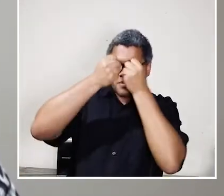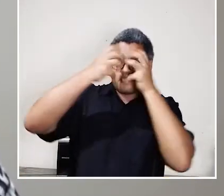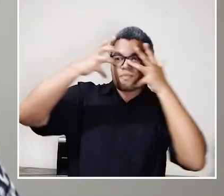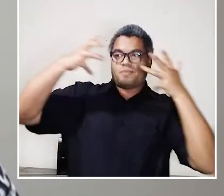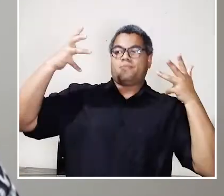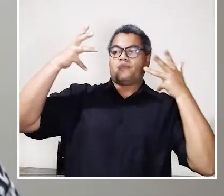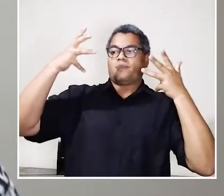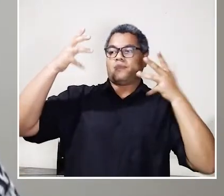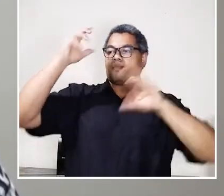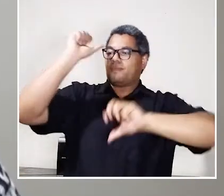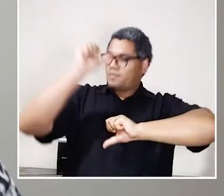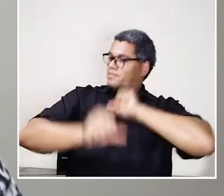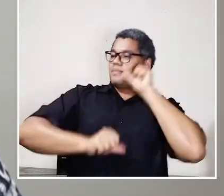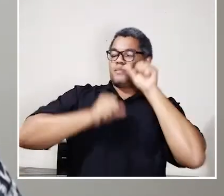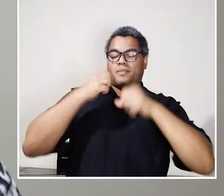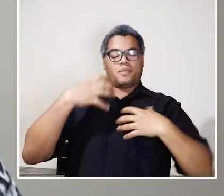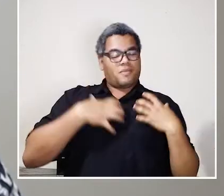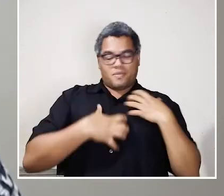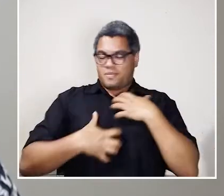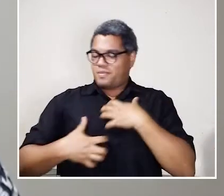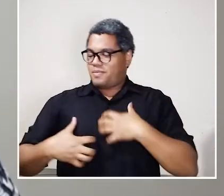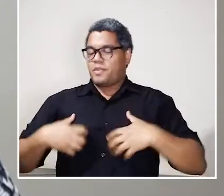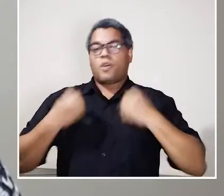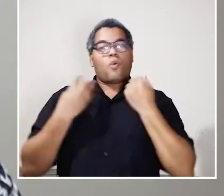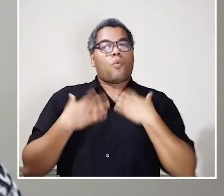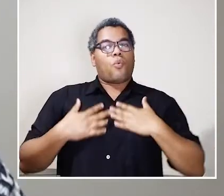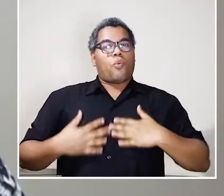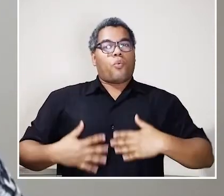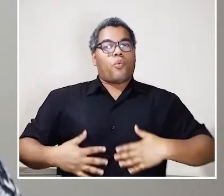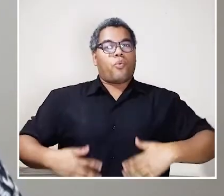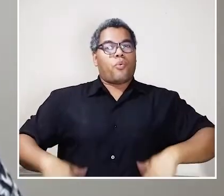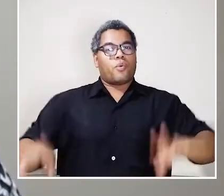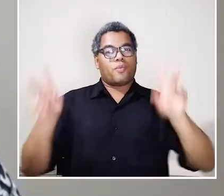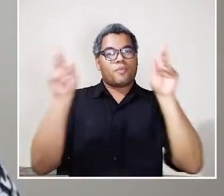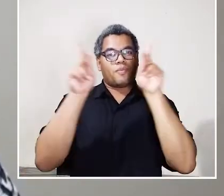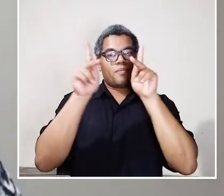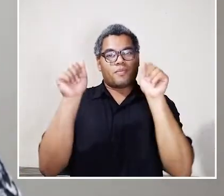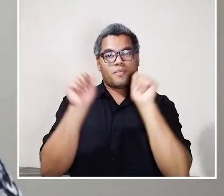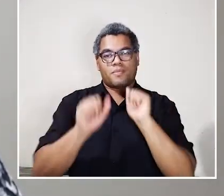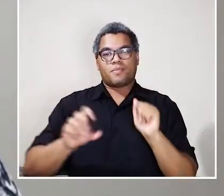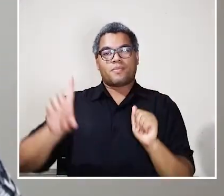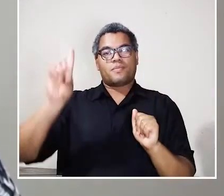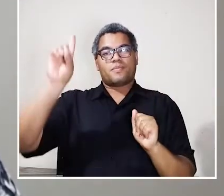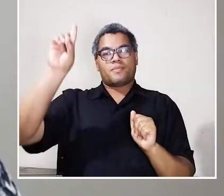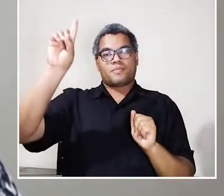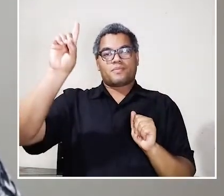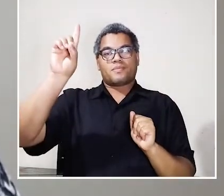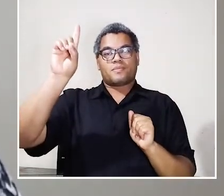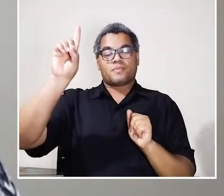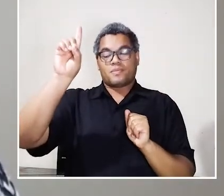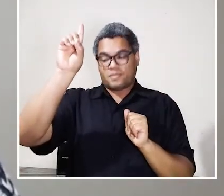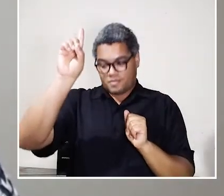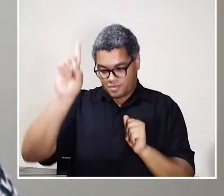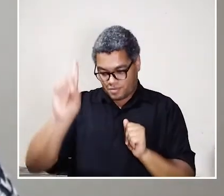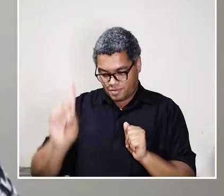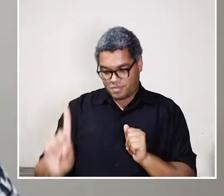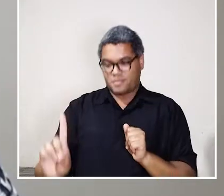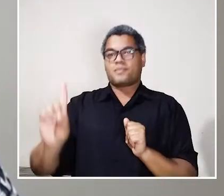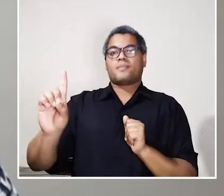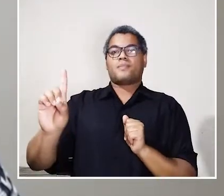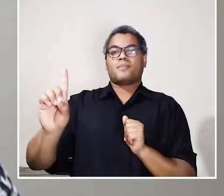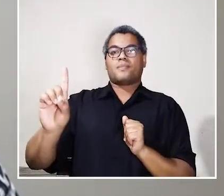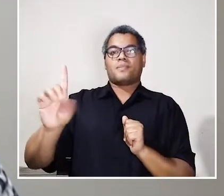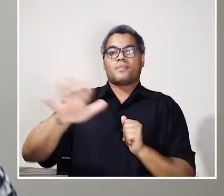olhos adquiriram brilho e aquele desespero passou. A paz de Deus estava ali naquele